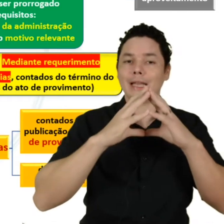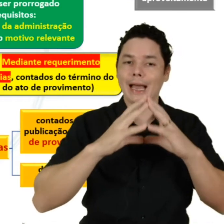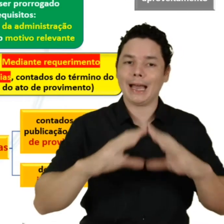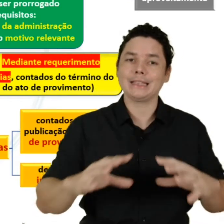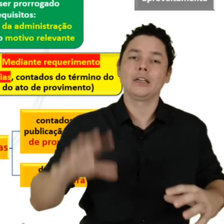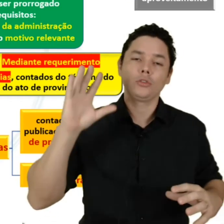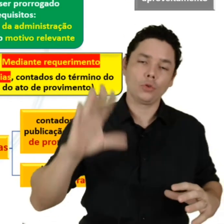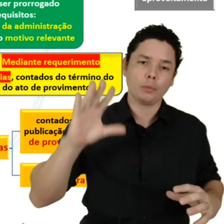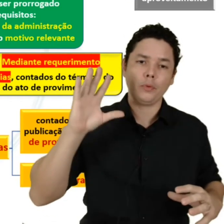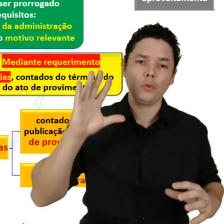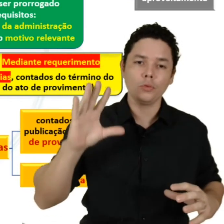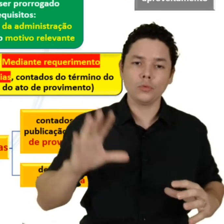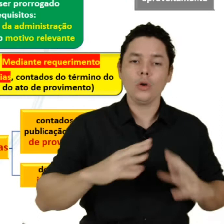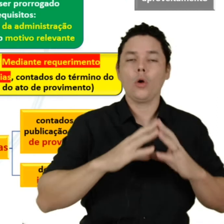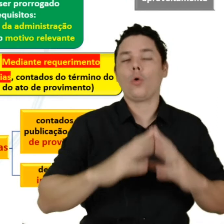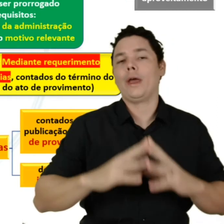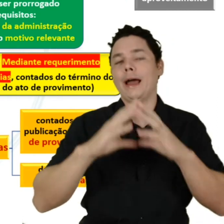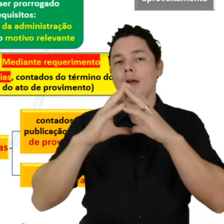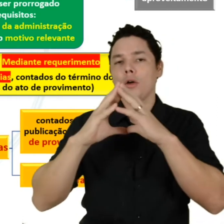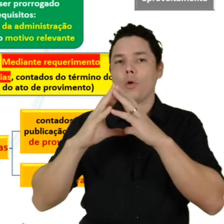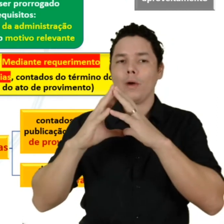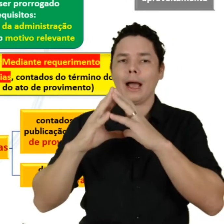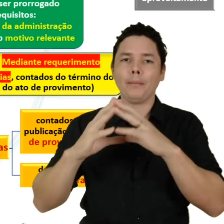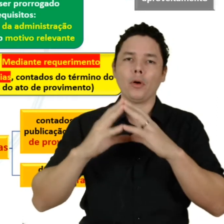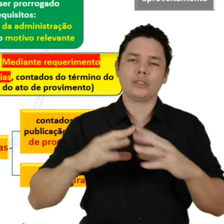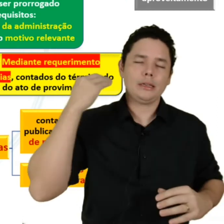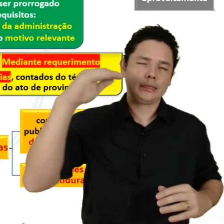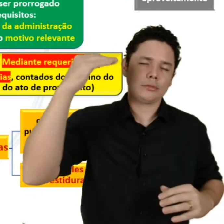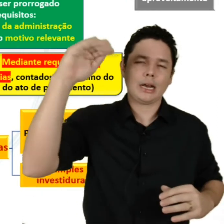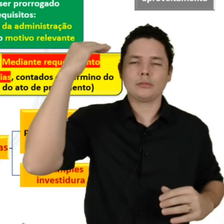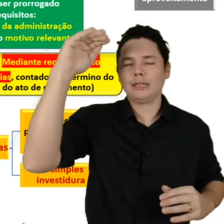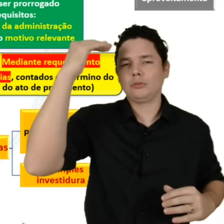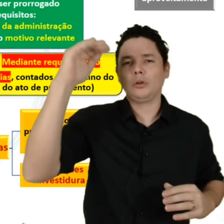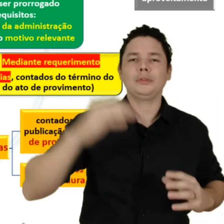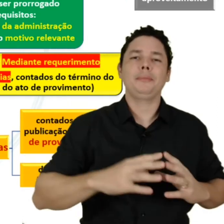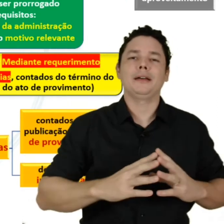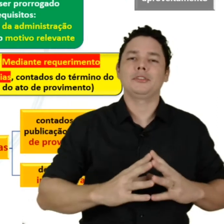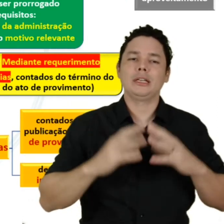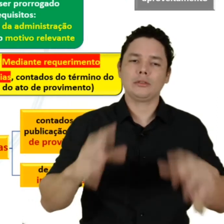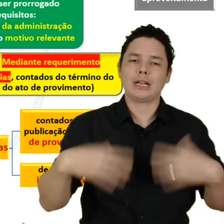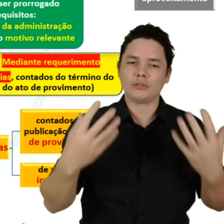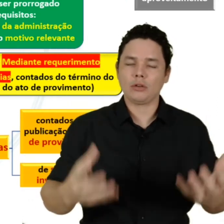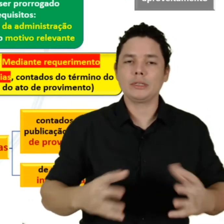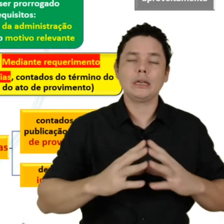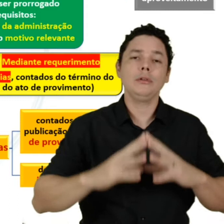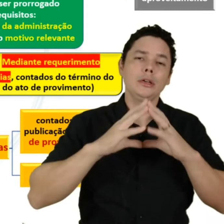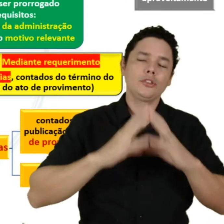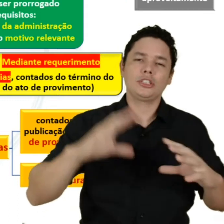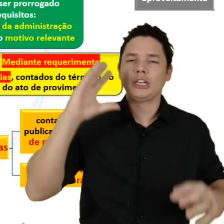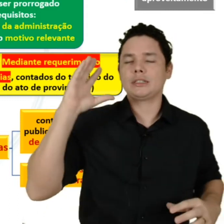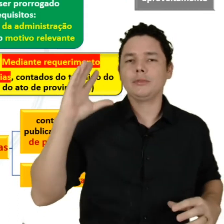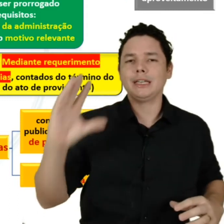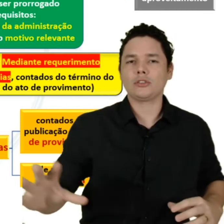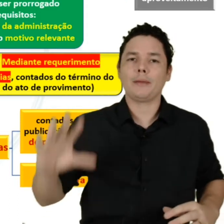o DAS, do grupo 1, ocorrerá com a posse. Esses são os cargos lá do topo da pirâmide, né? São os cargos em comissão